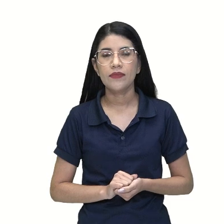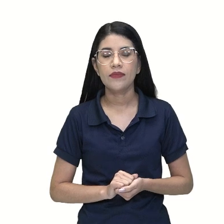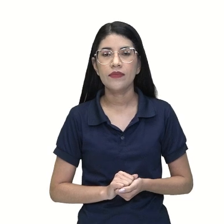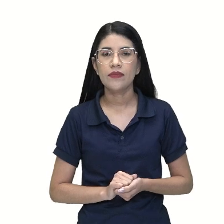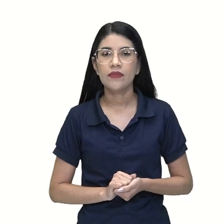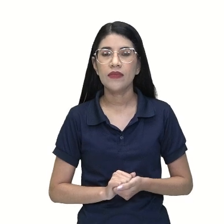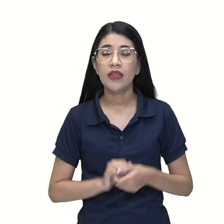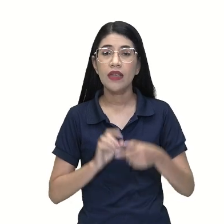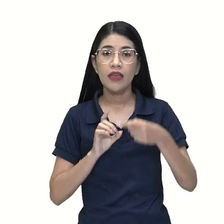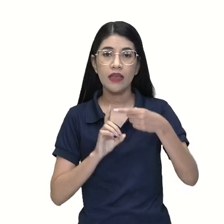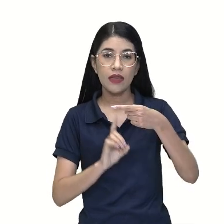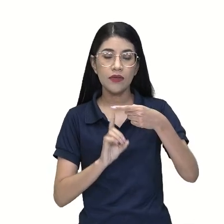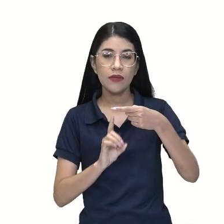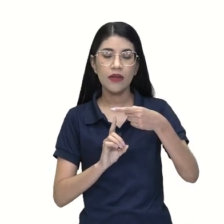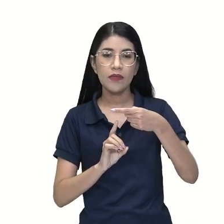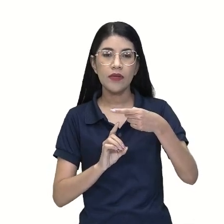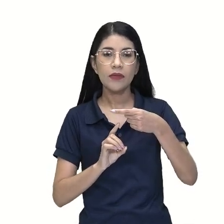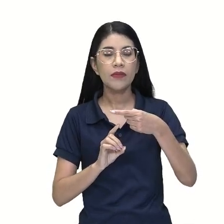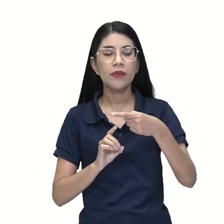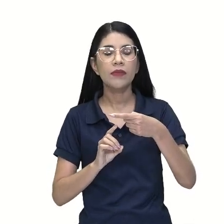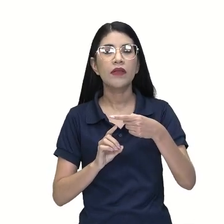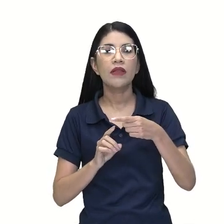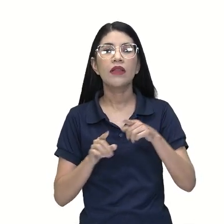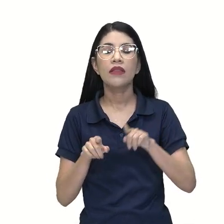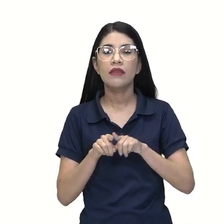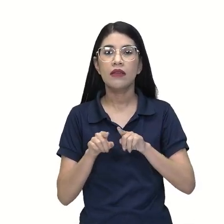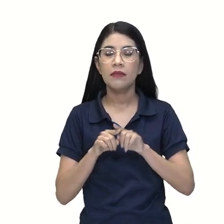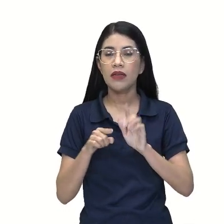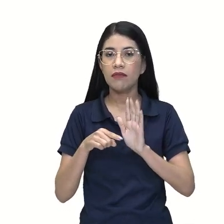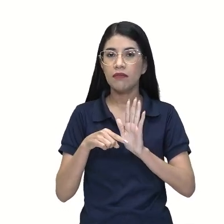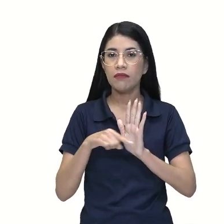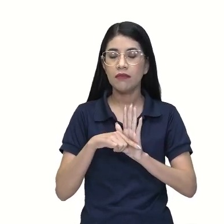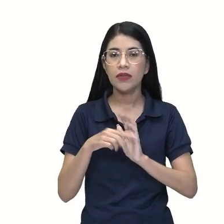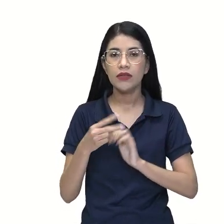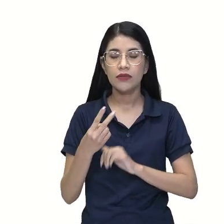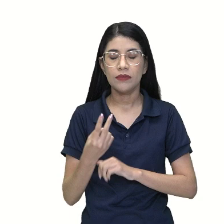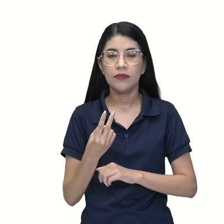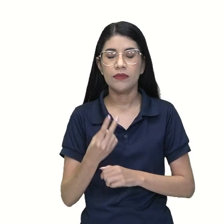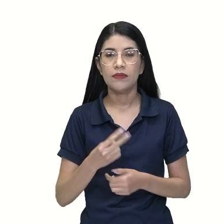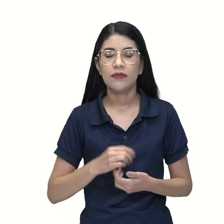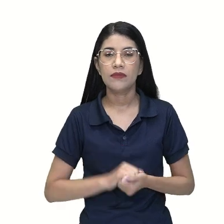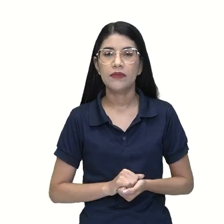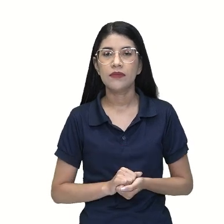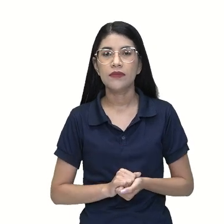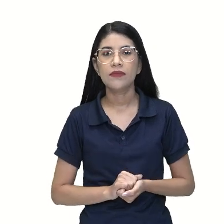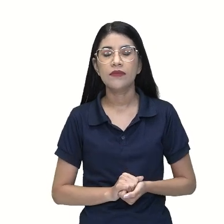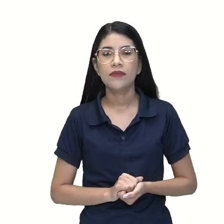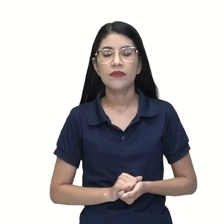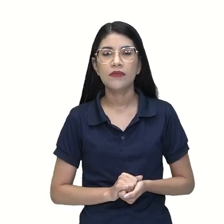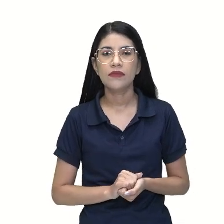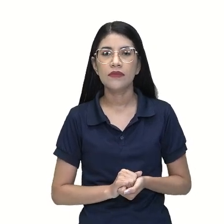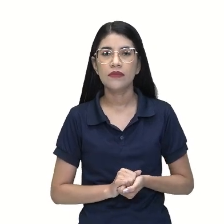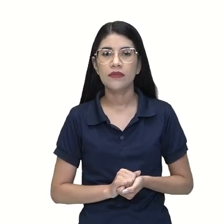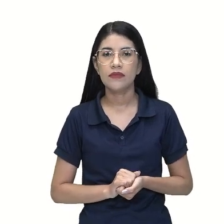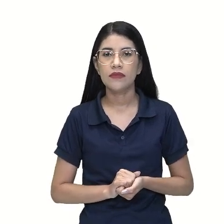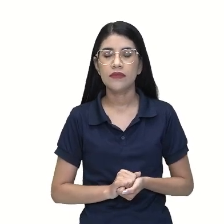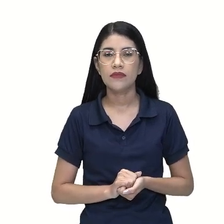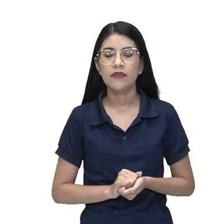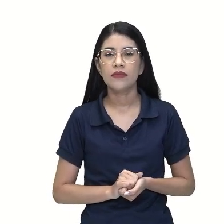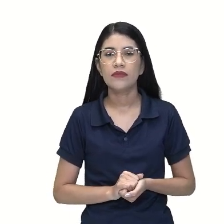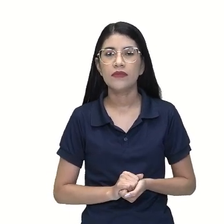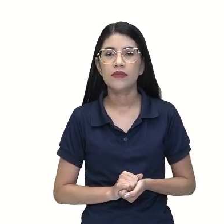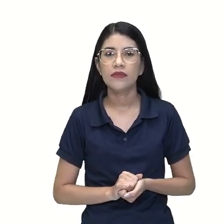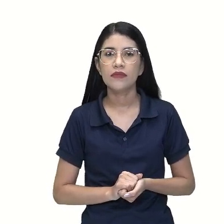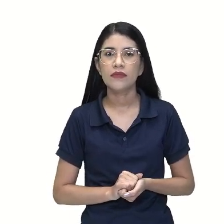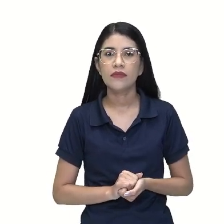no denominador, o 2 ele é negativo também, tá? Porque,